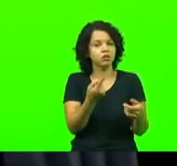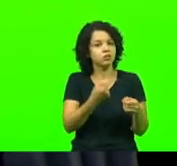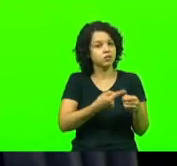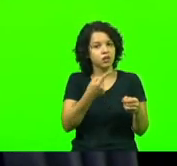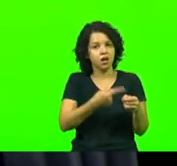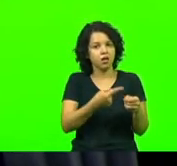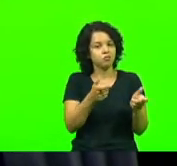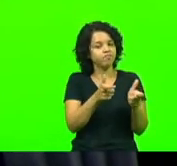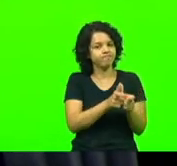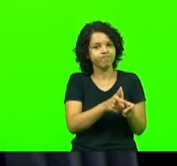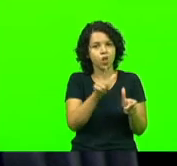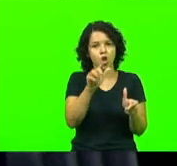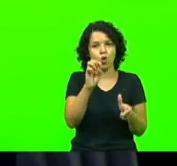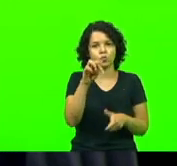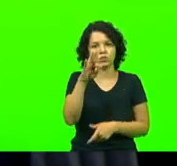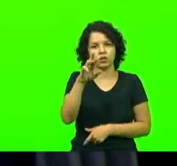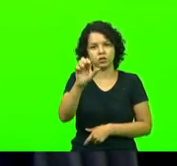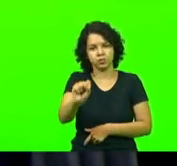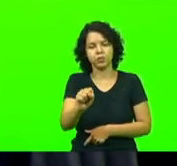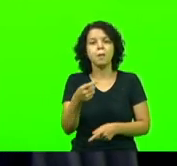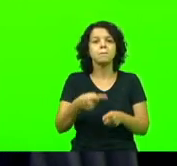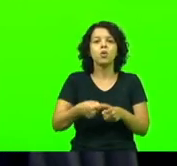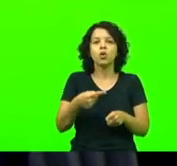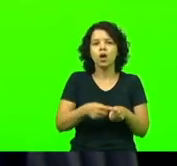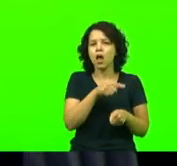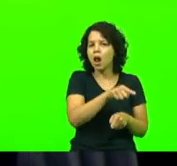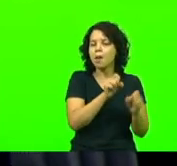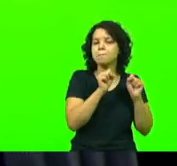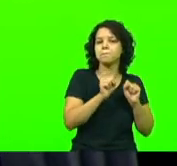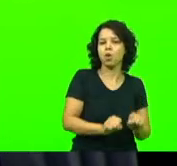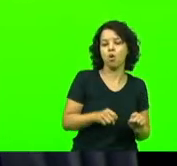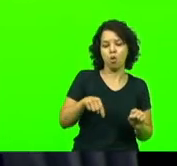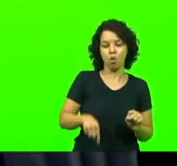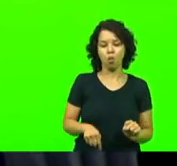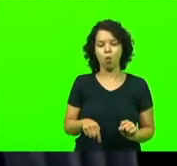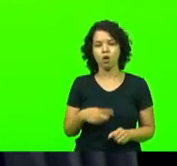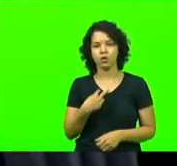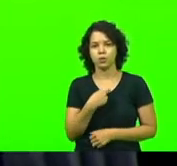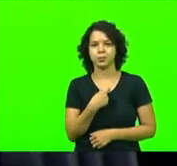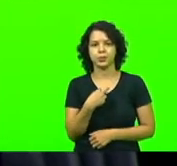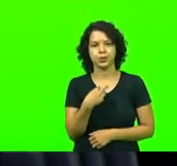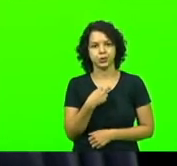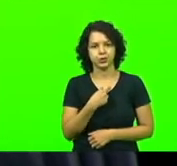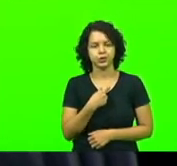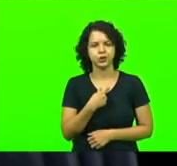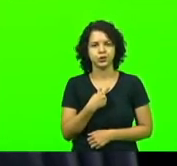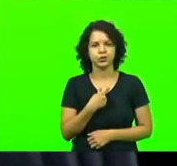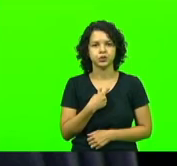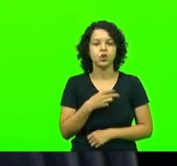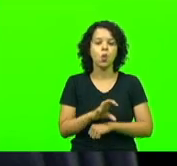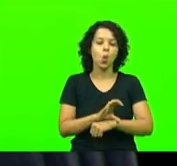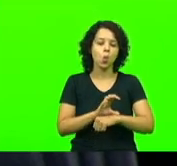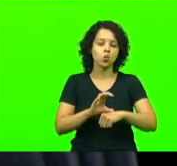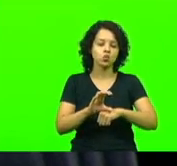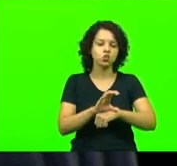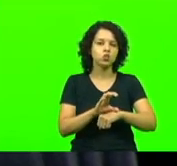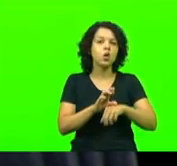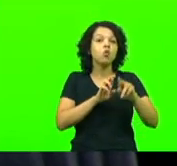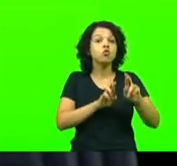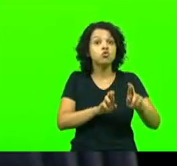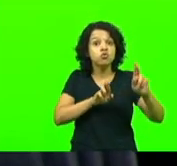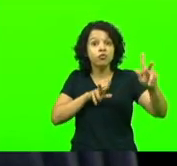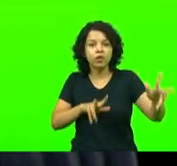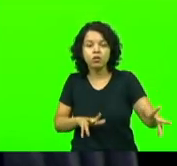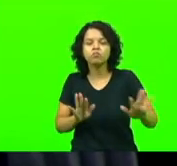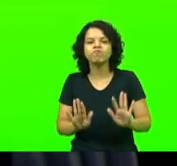Lontras. E por que que Lontras pode e aqui não pode? Qual é a constituição diferente de